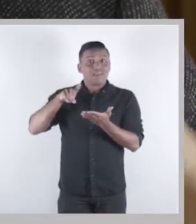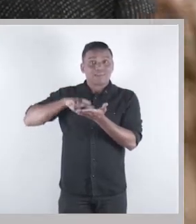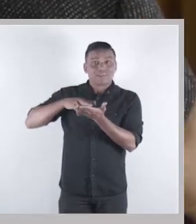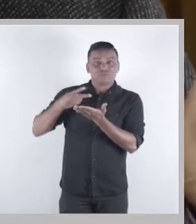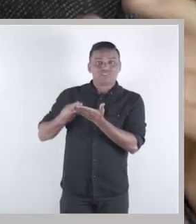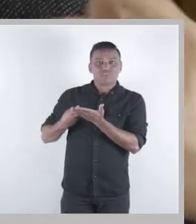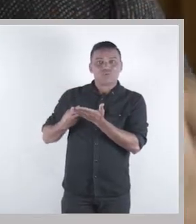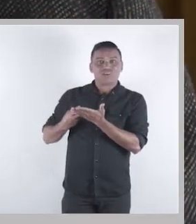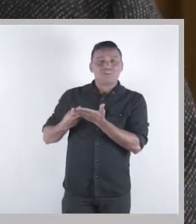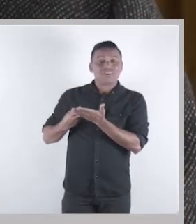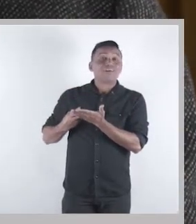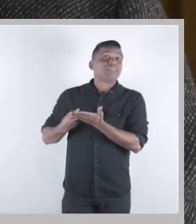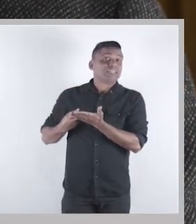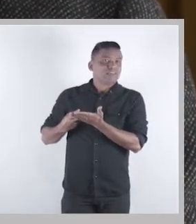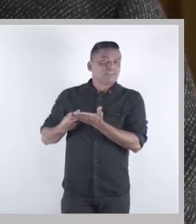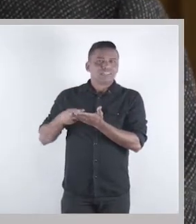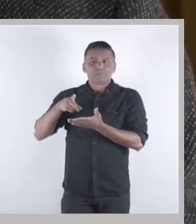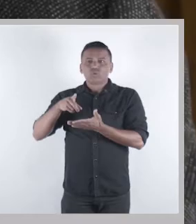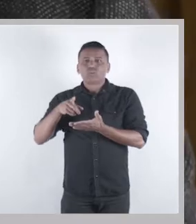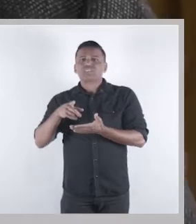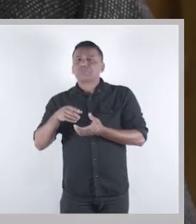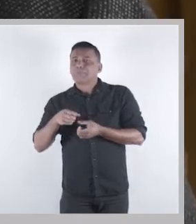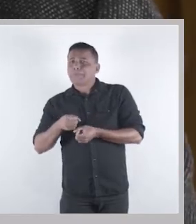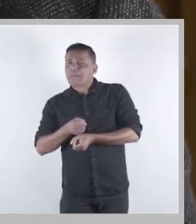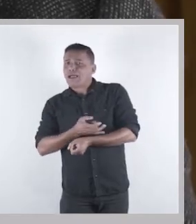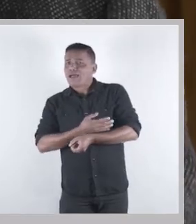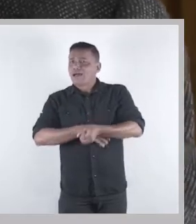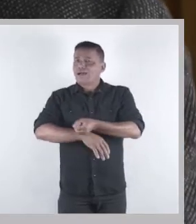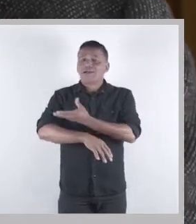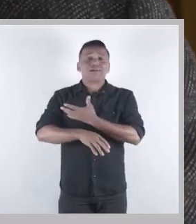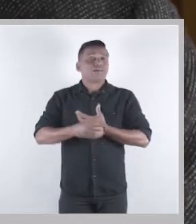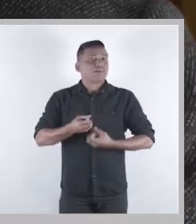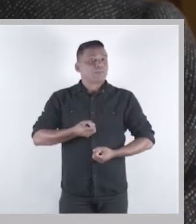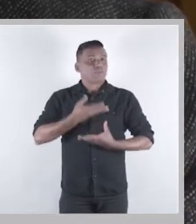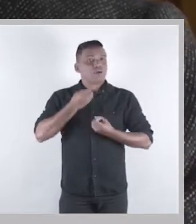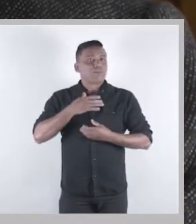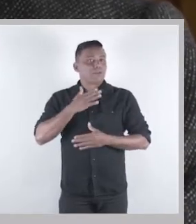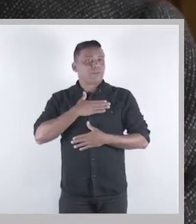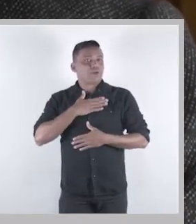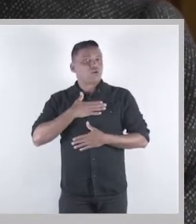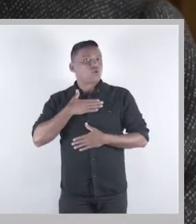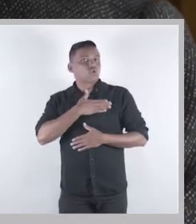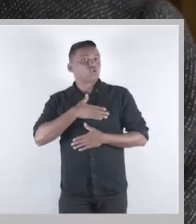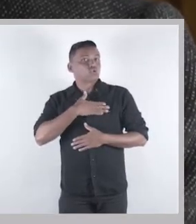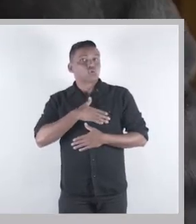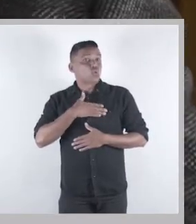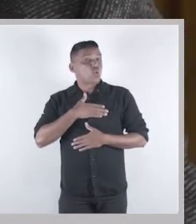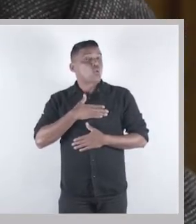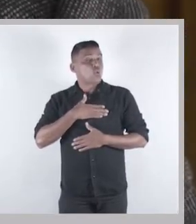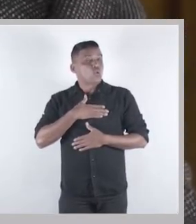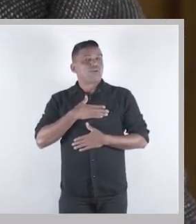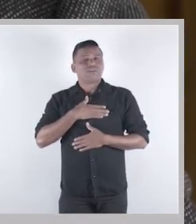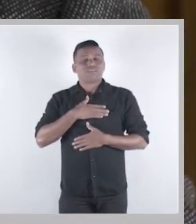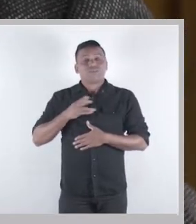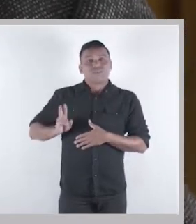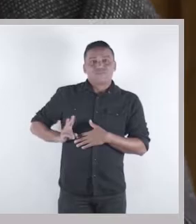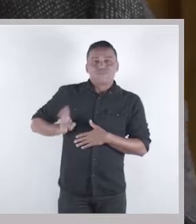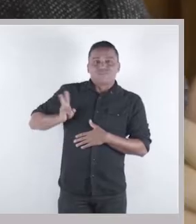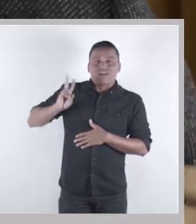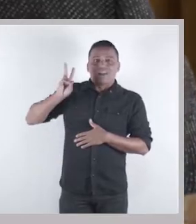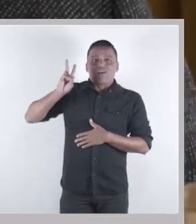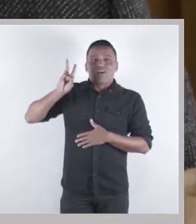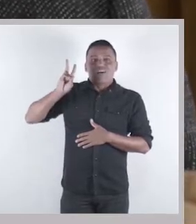tinha um poema meu que eles gostaram muito assim que falava sobre mais-valia e eu via na